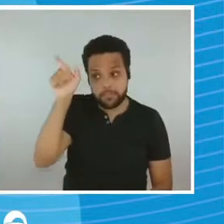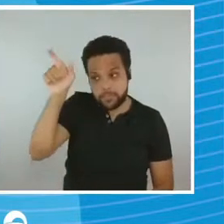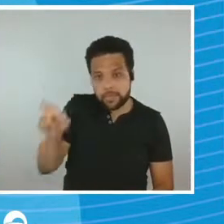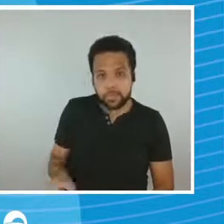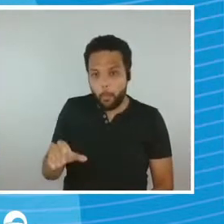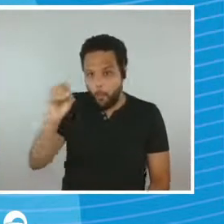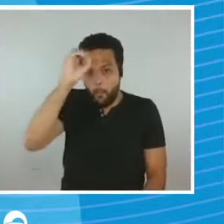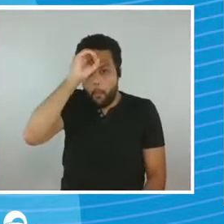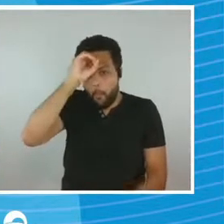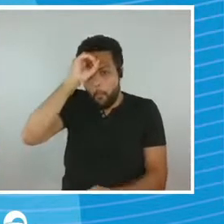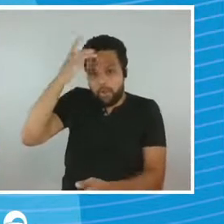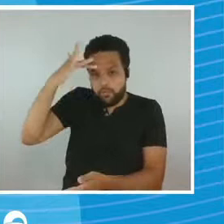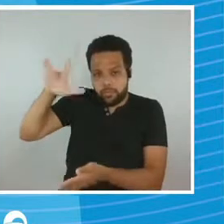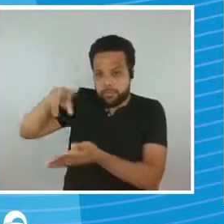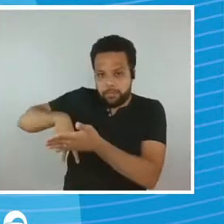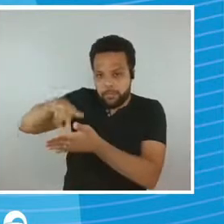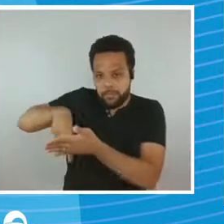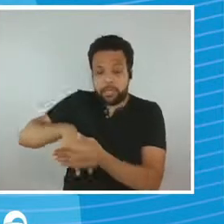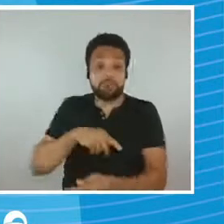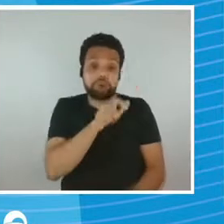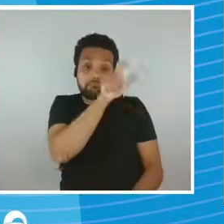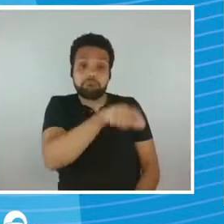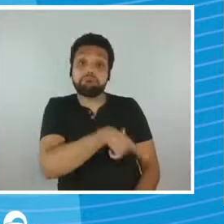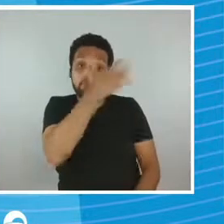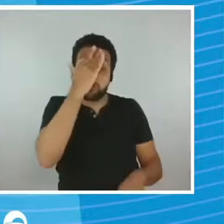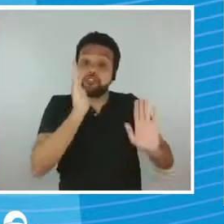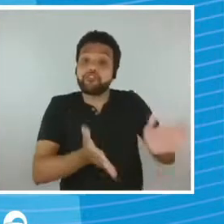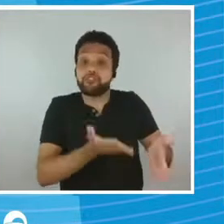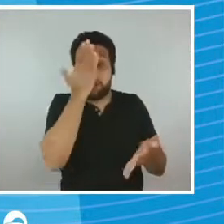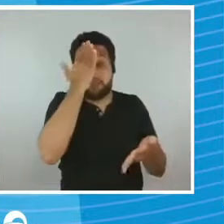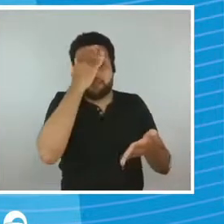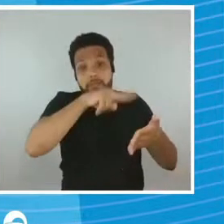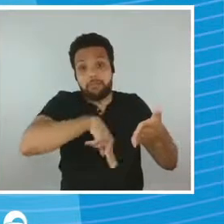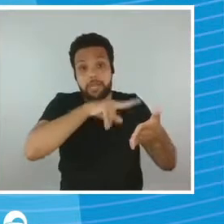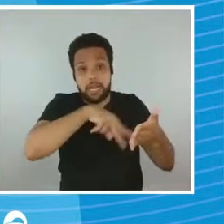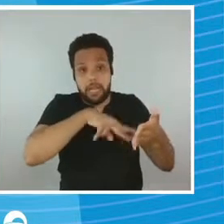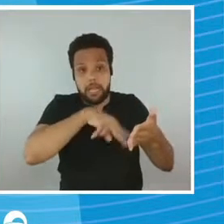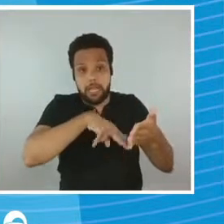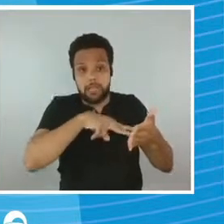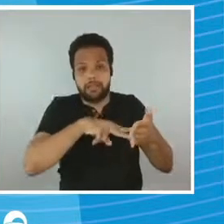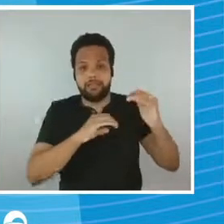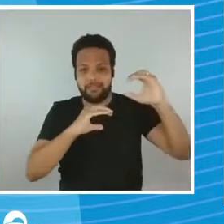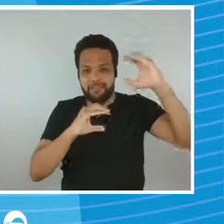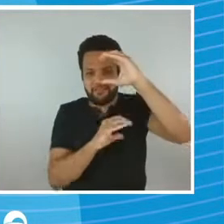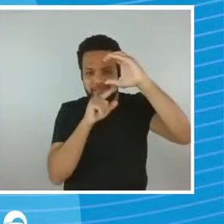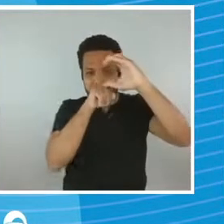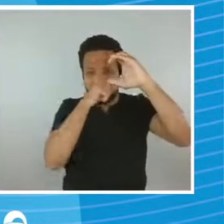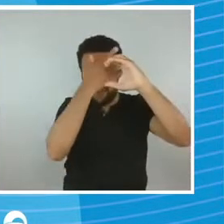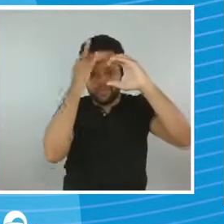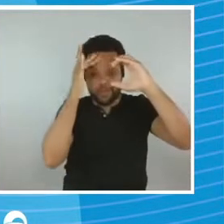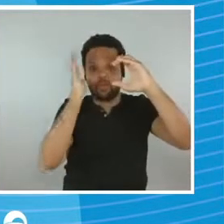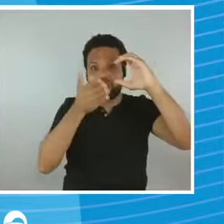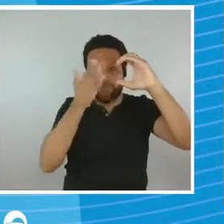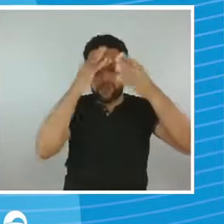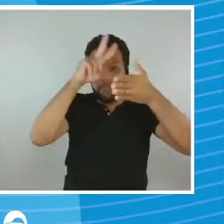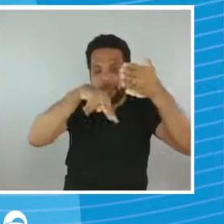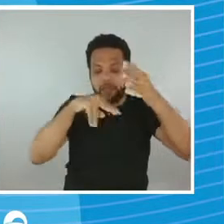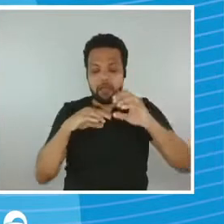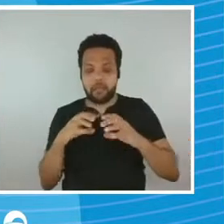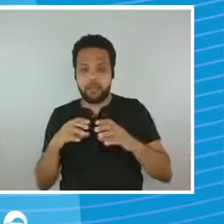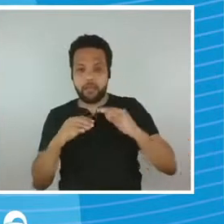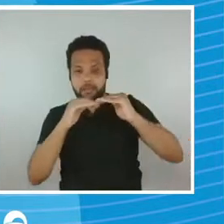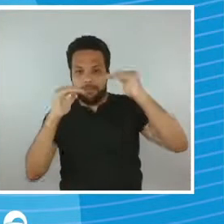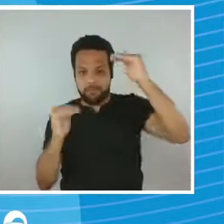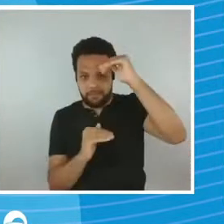aqui embaixo, e pessoas alfabetizadas, aqui em cima. Então, reparem que o cérebro delas responde